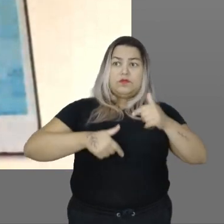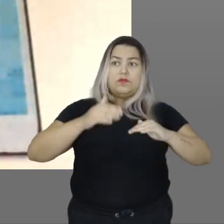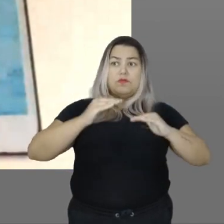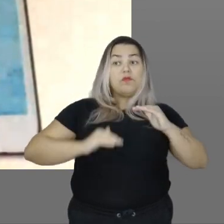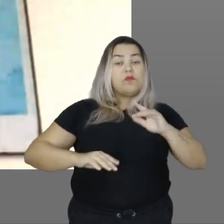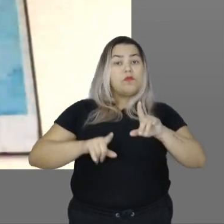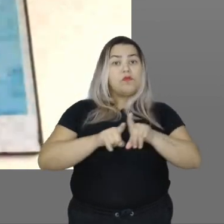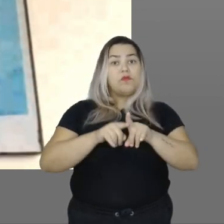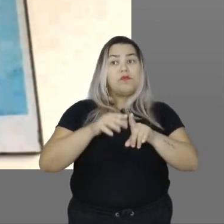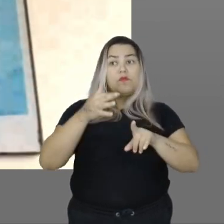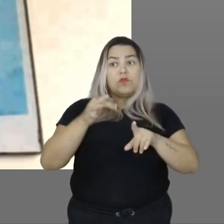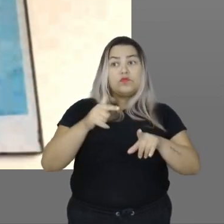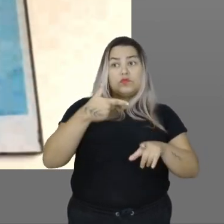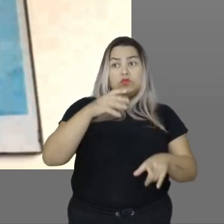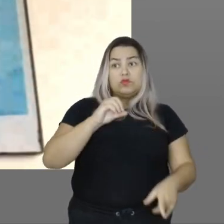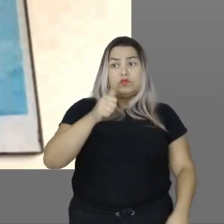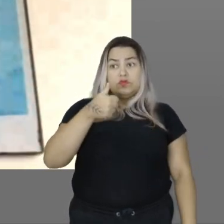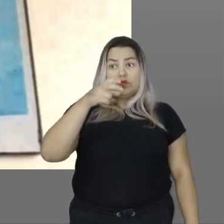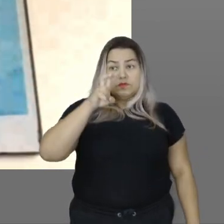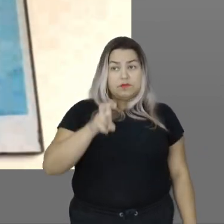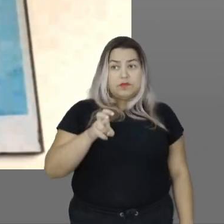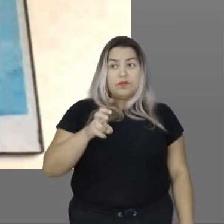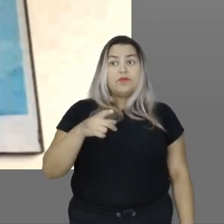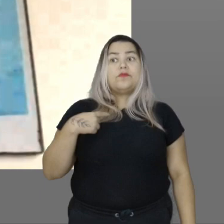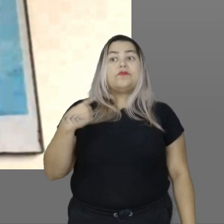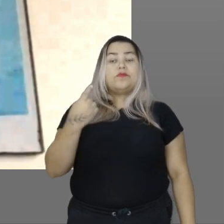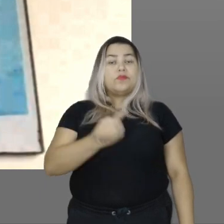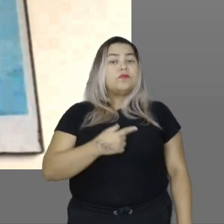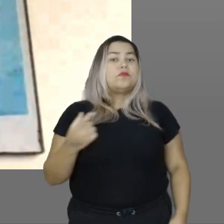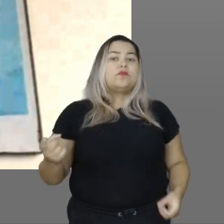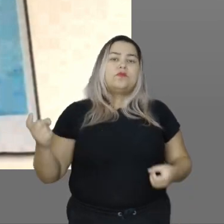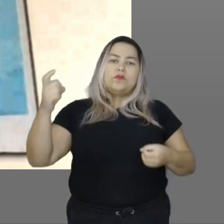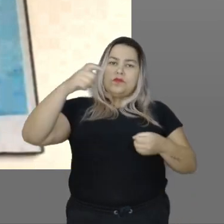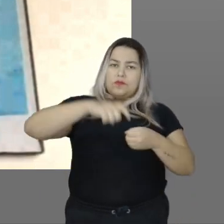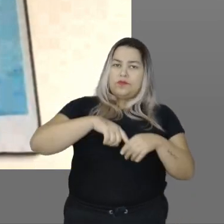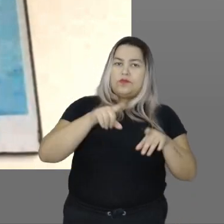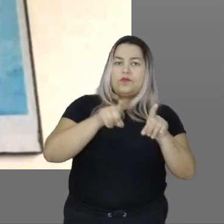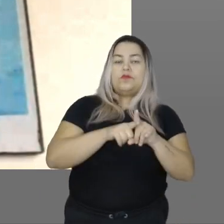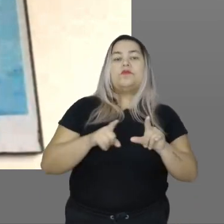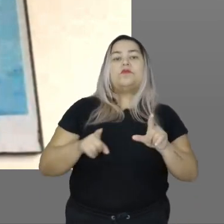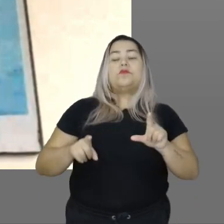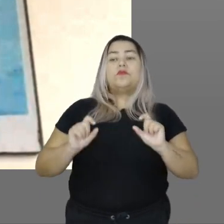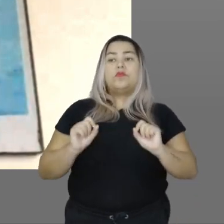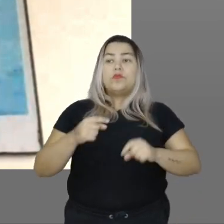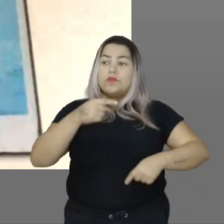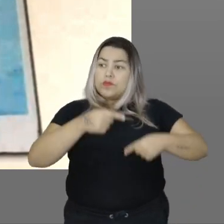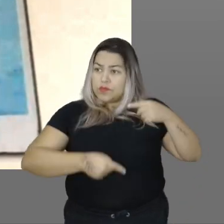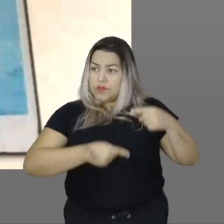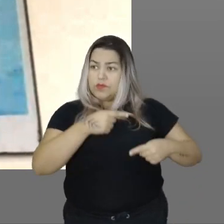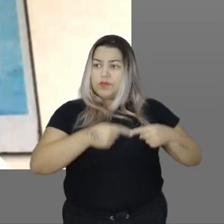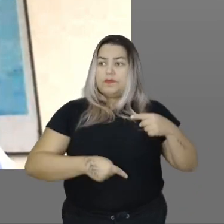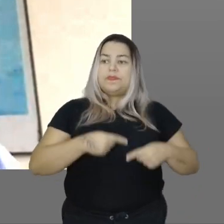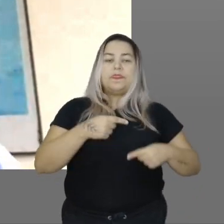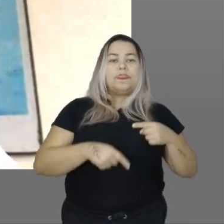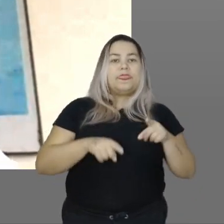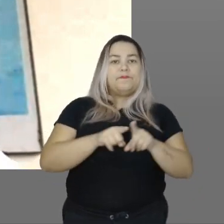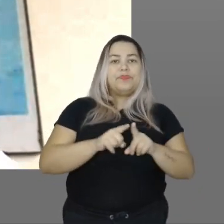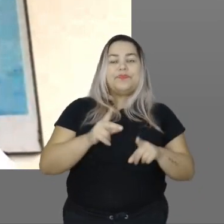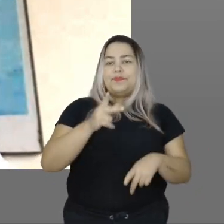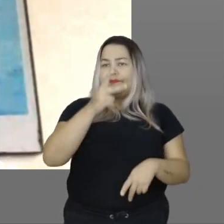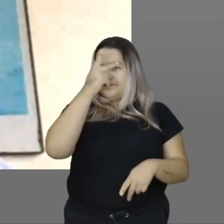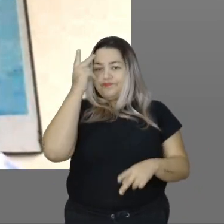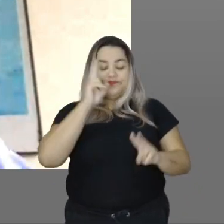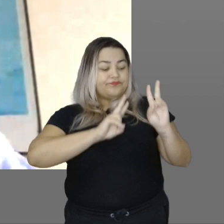desde fevereiro de 2015. Nós voltamos a adotar a política, Amanda e prezados internautas,